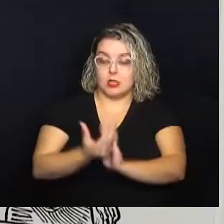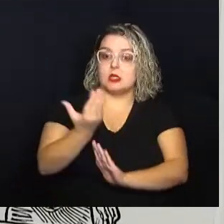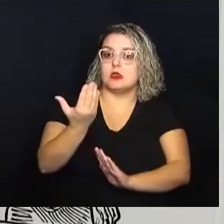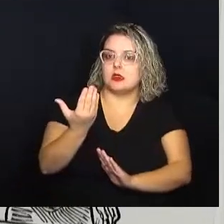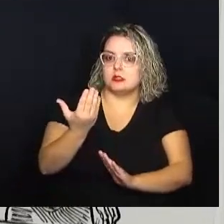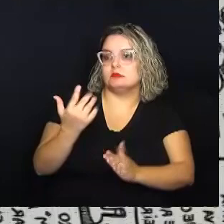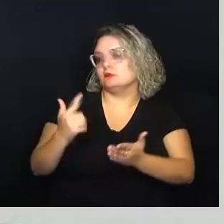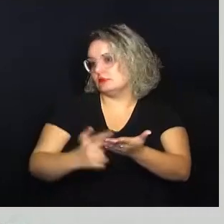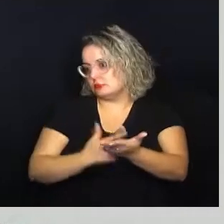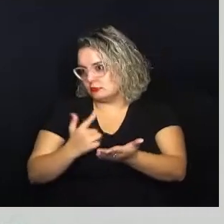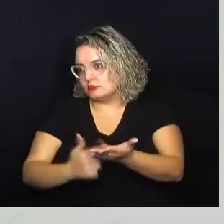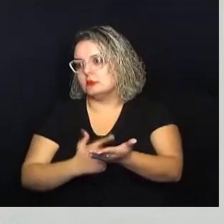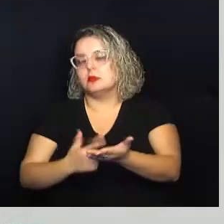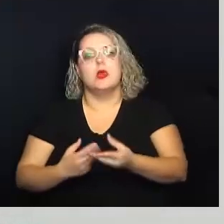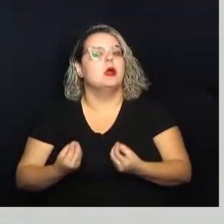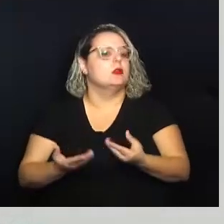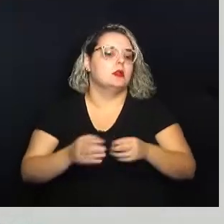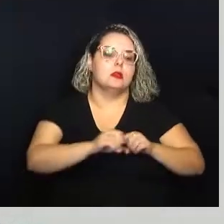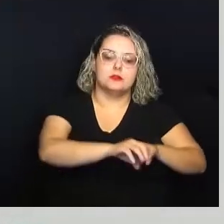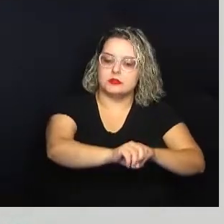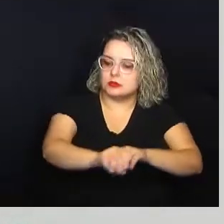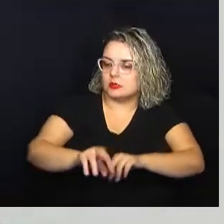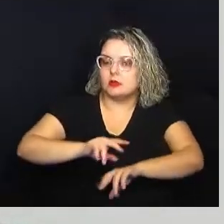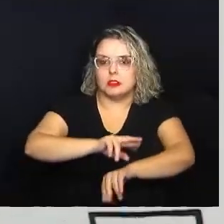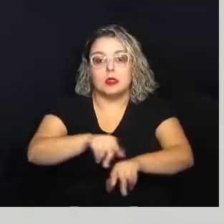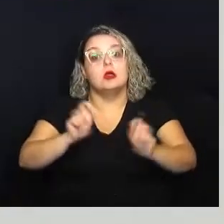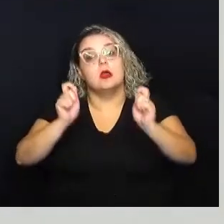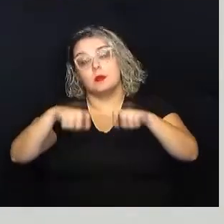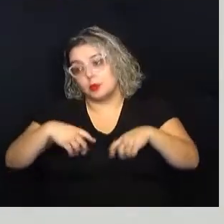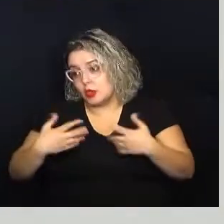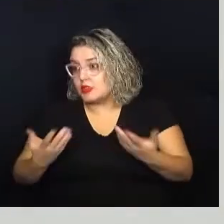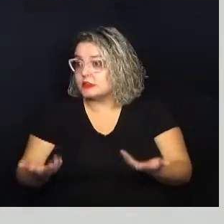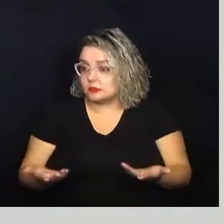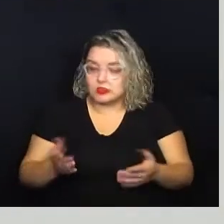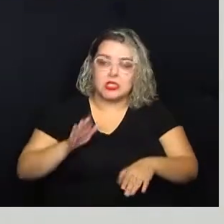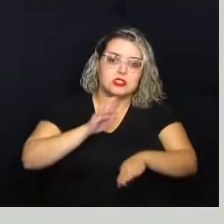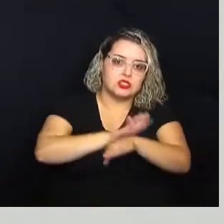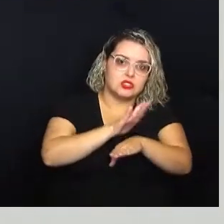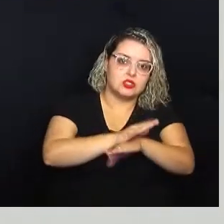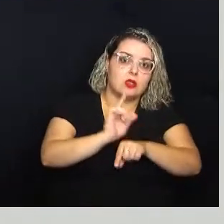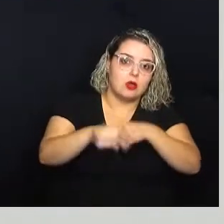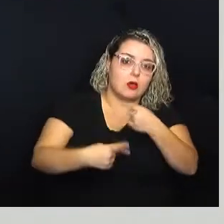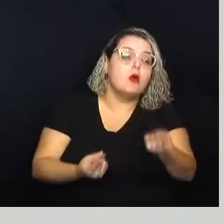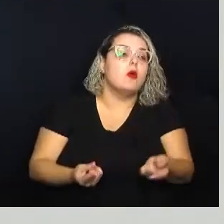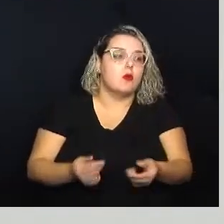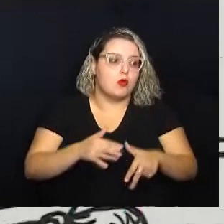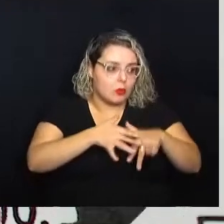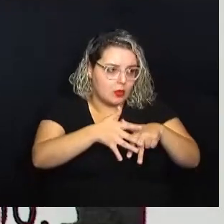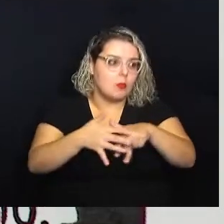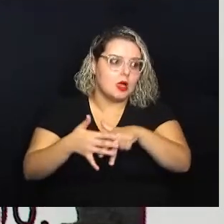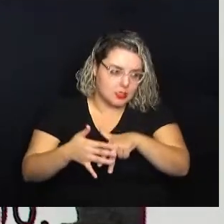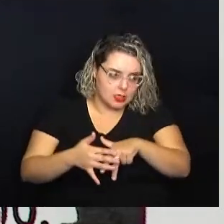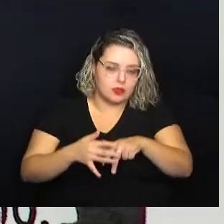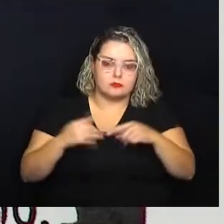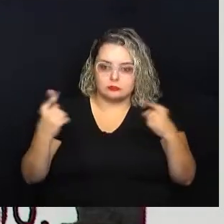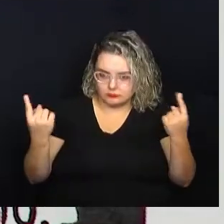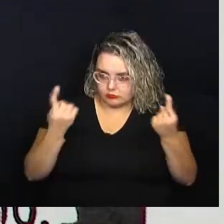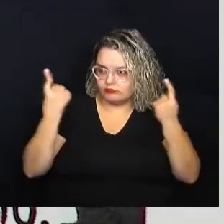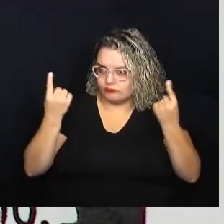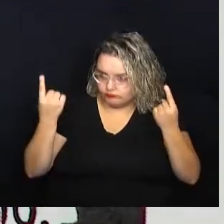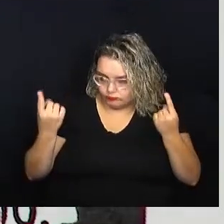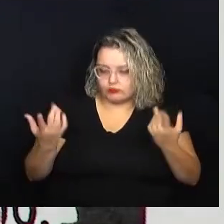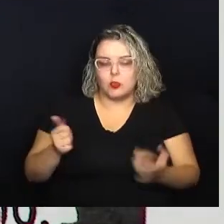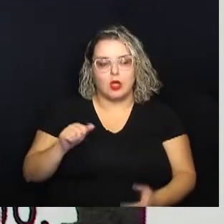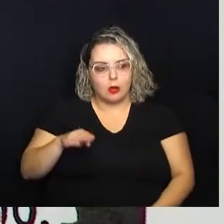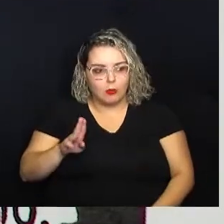da psicologia para a criação da obra tem trazido muitos ensinamentos e a possibilidade de ajudar outros